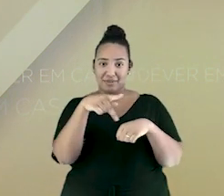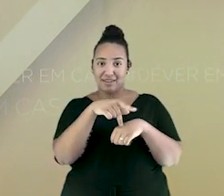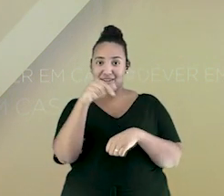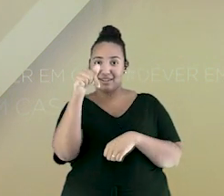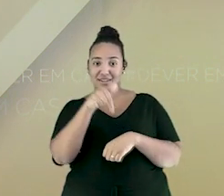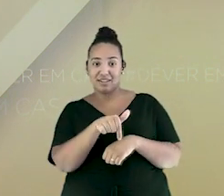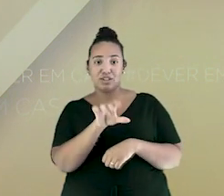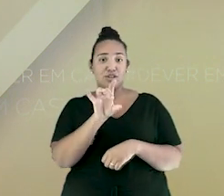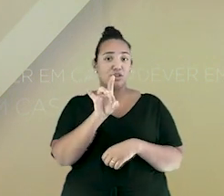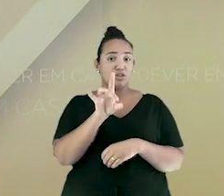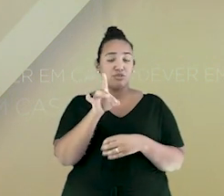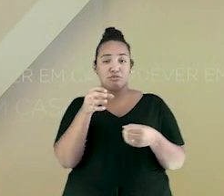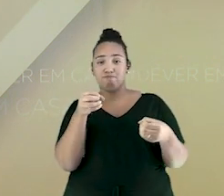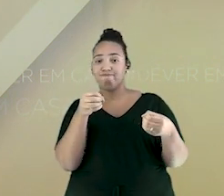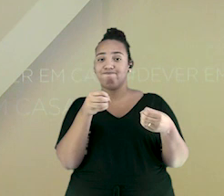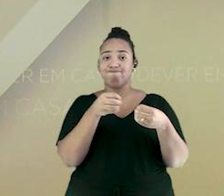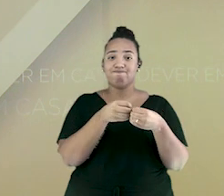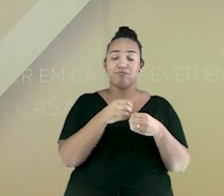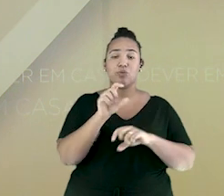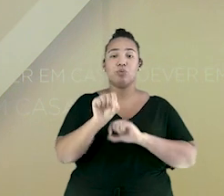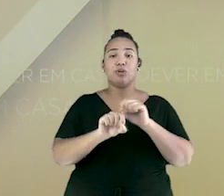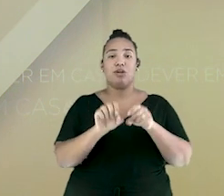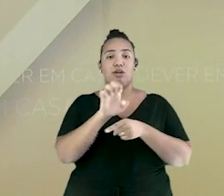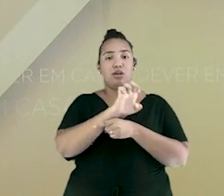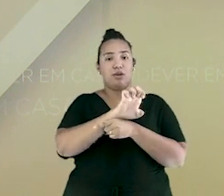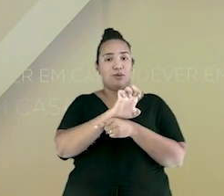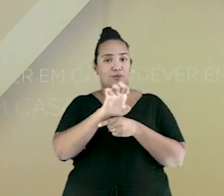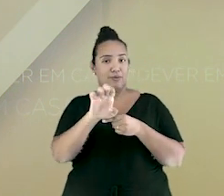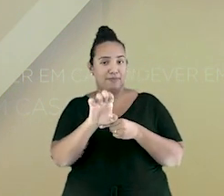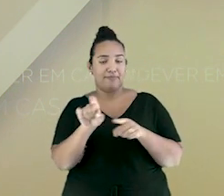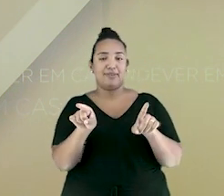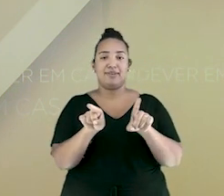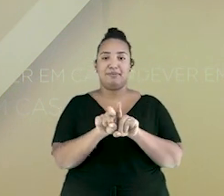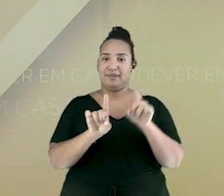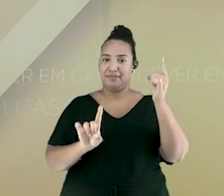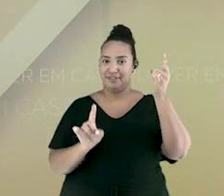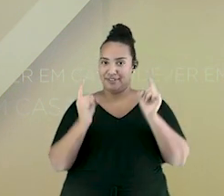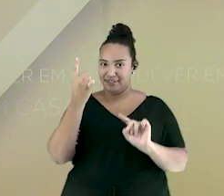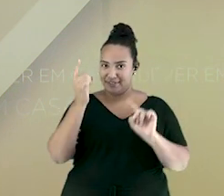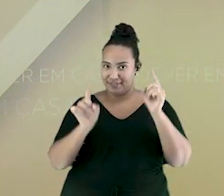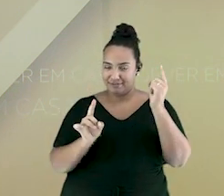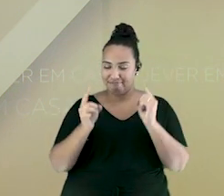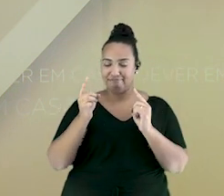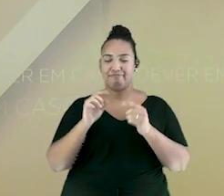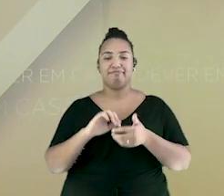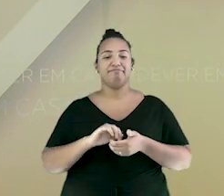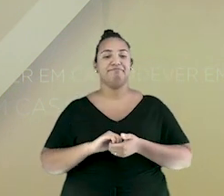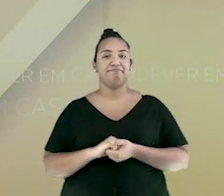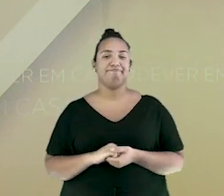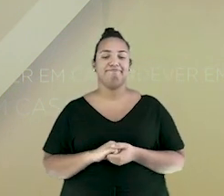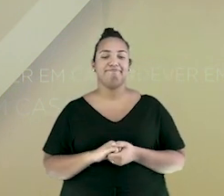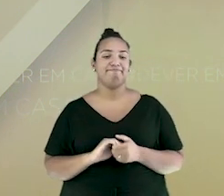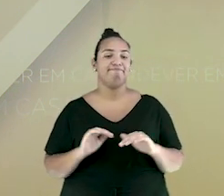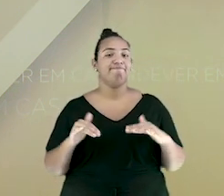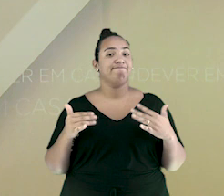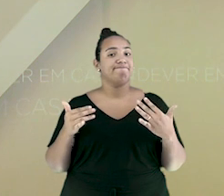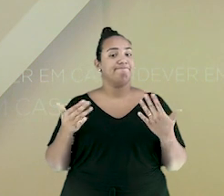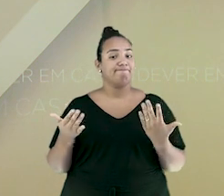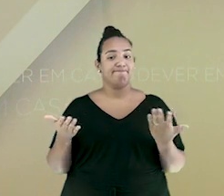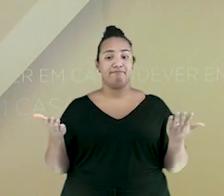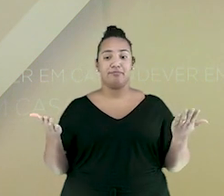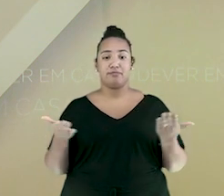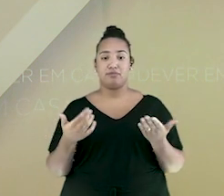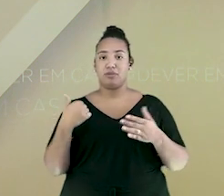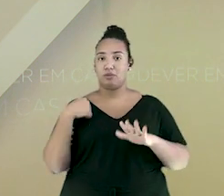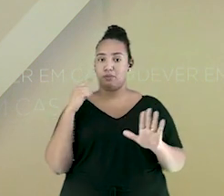aqui, ele só não faz fronteira com o Equador e com o Chile. Bom, agora